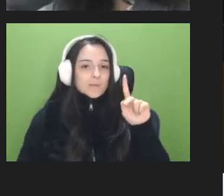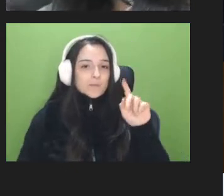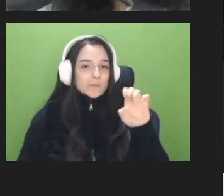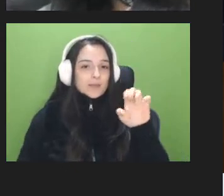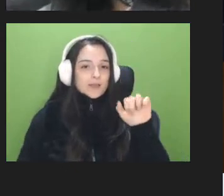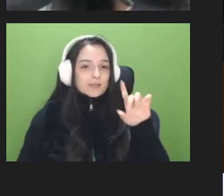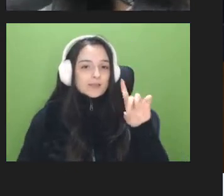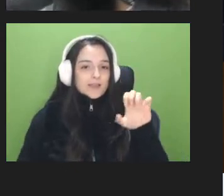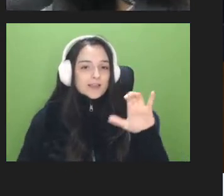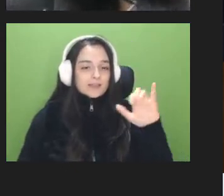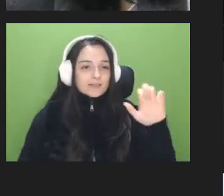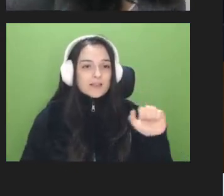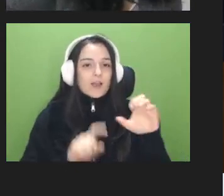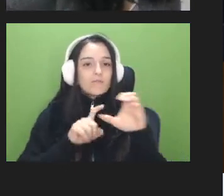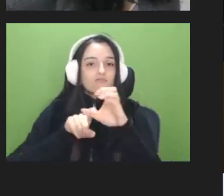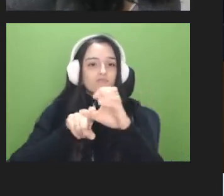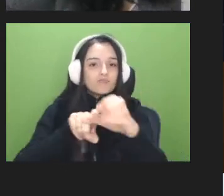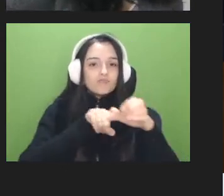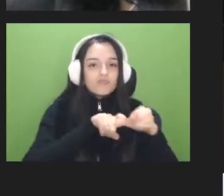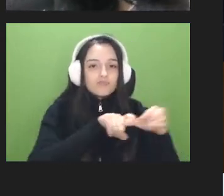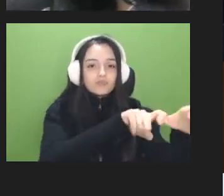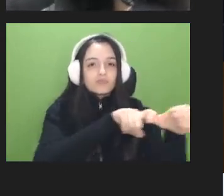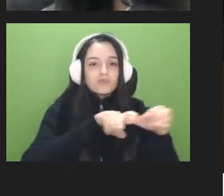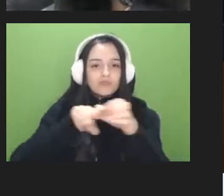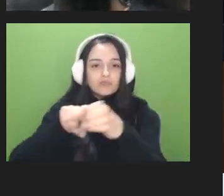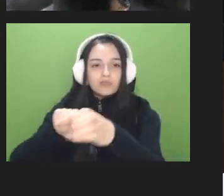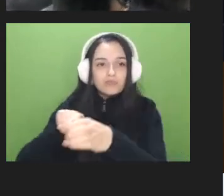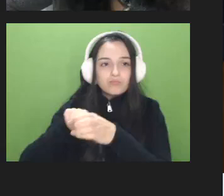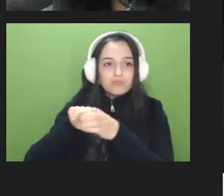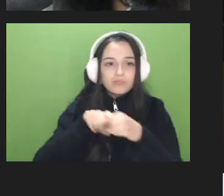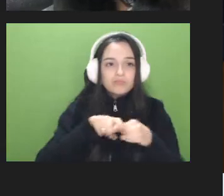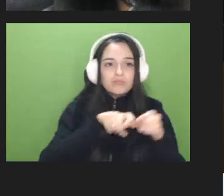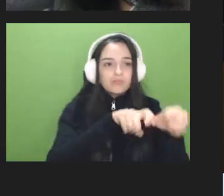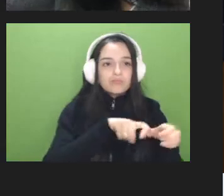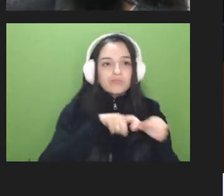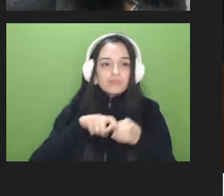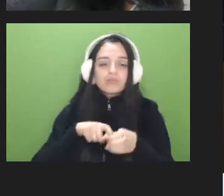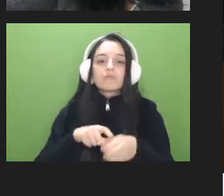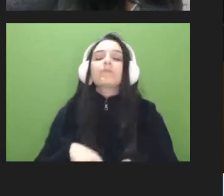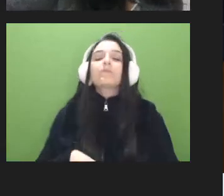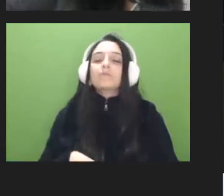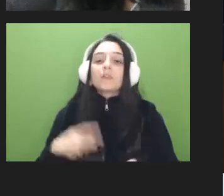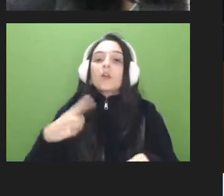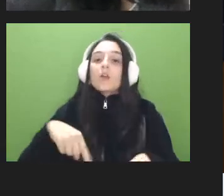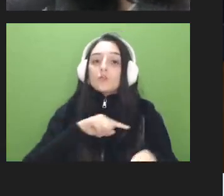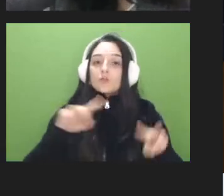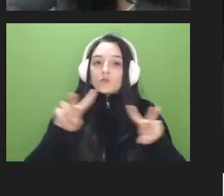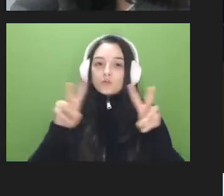reconhecer que a gente vive numa sociedade que é marcada pela individualização do sofrimento,